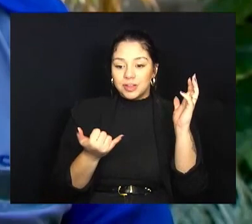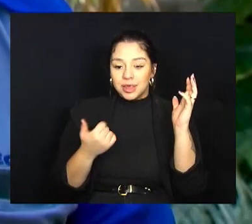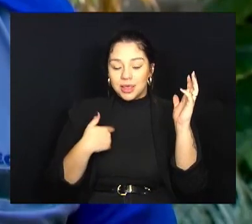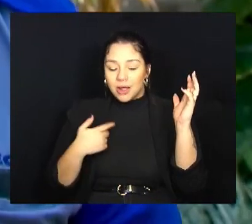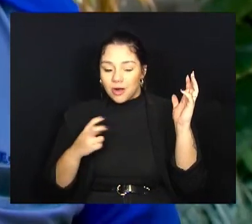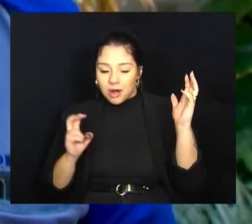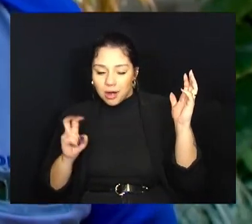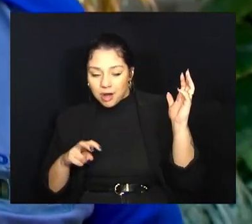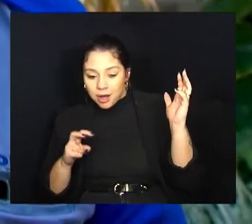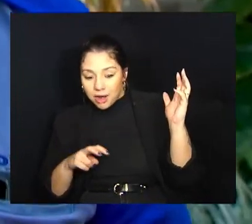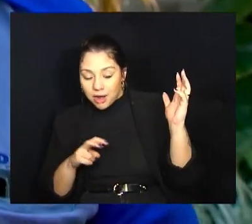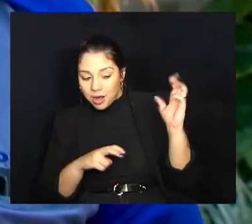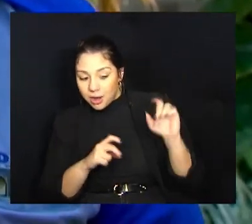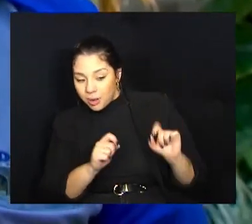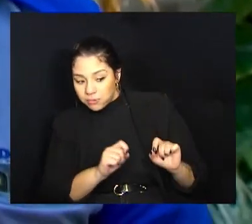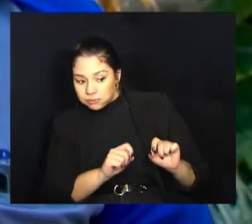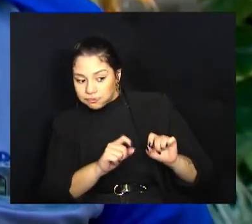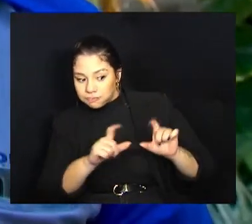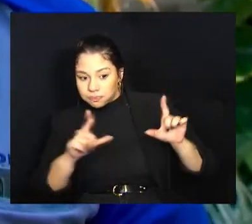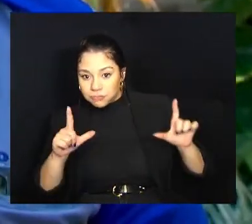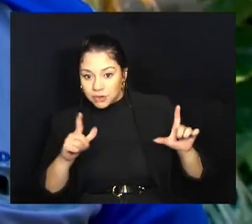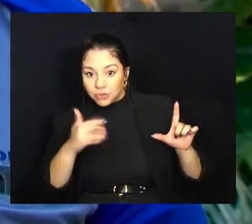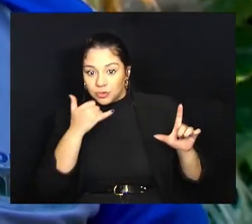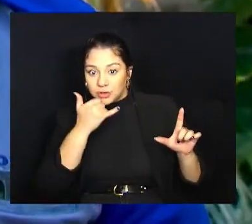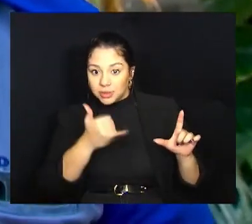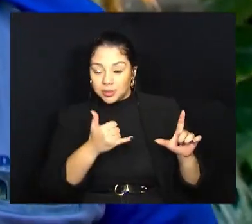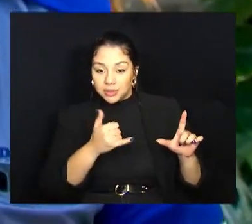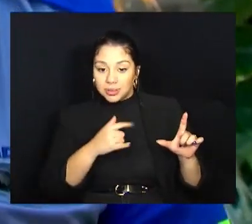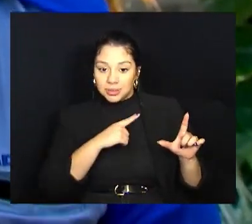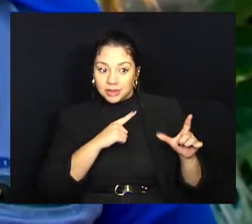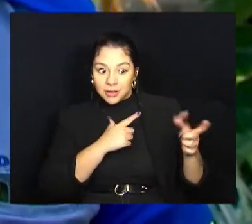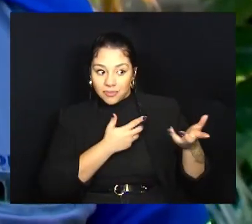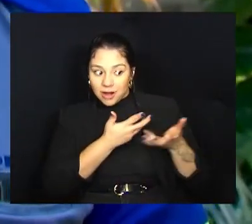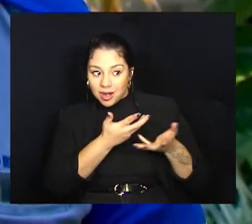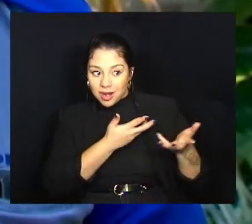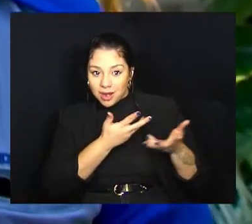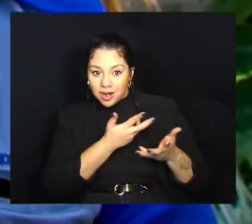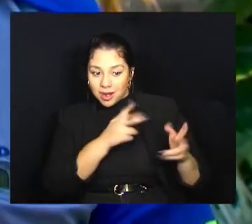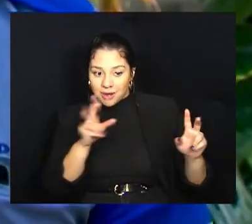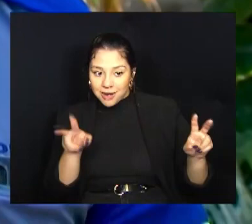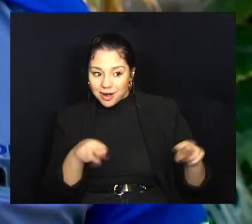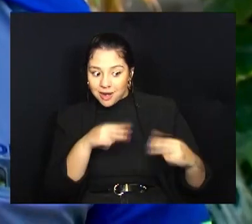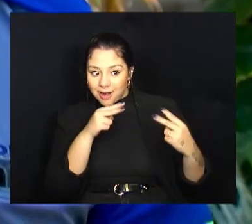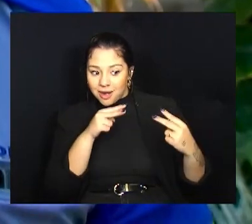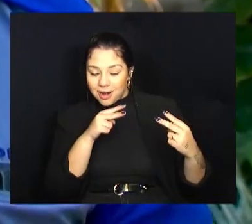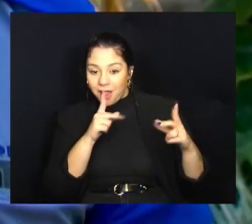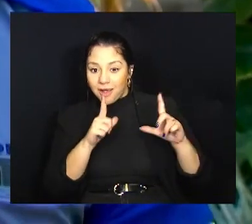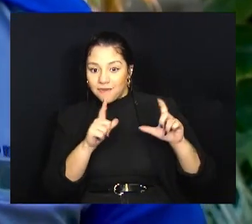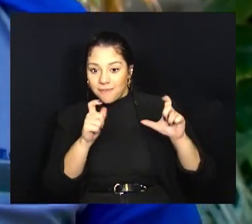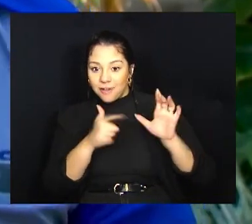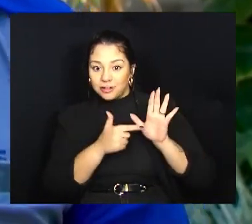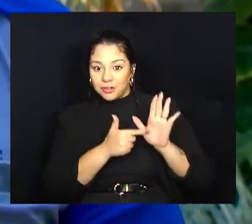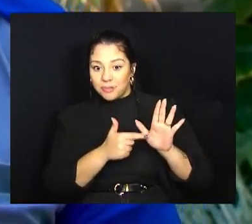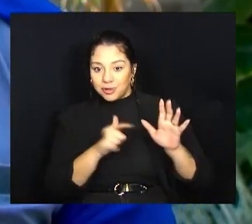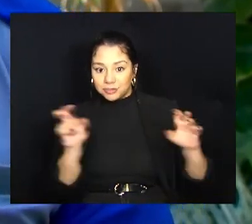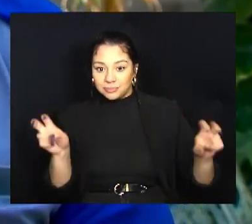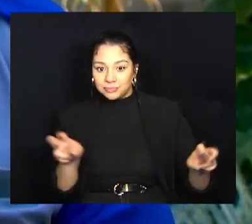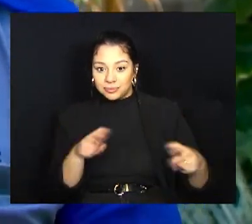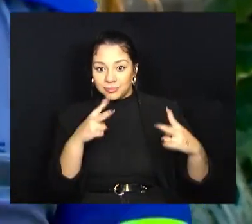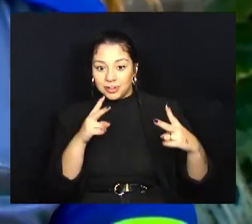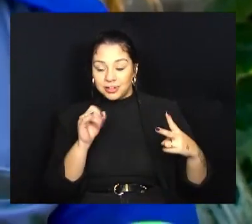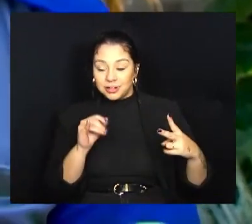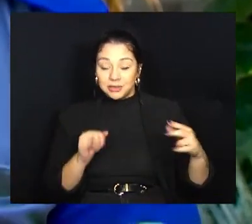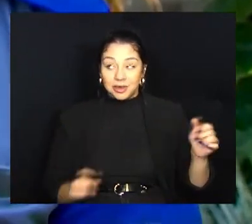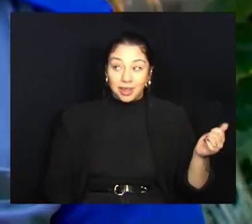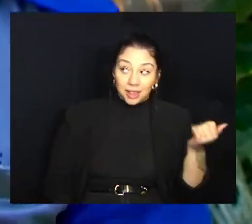aproximei e chamei o zoom no celular, houve uma interação entre eu e o saruê. A foto mostra muito isso. É como que se ele